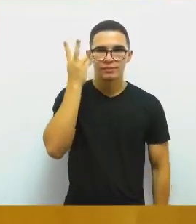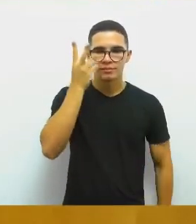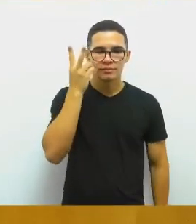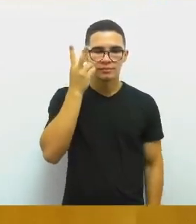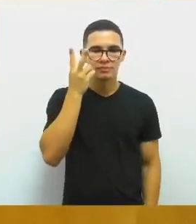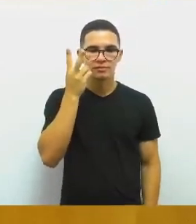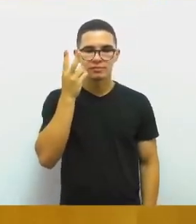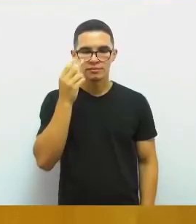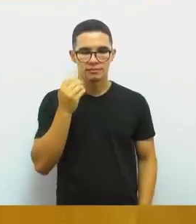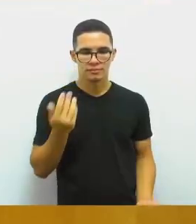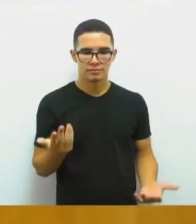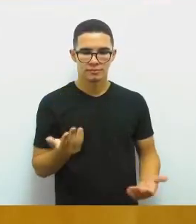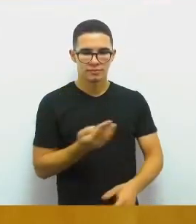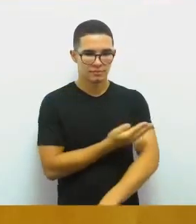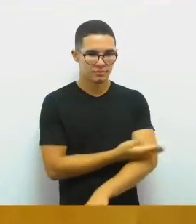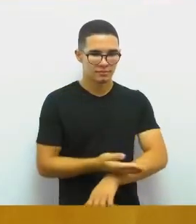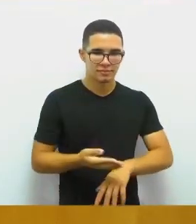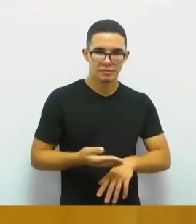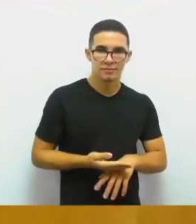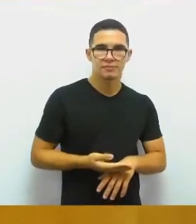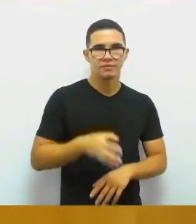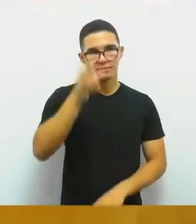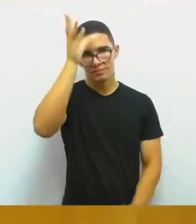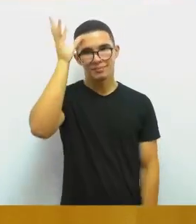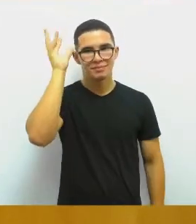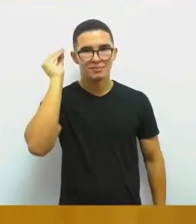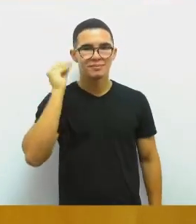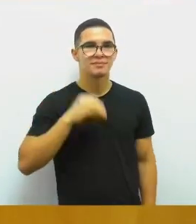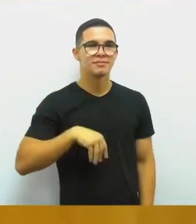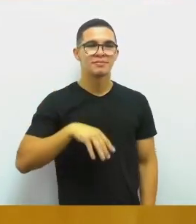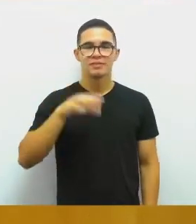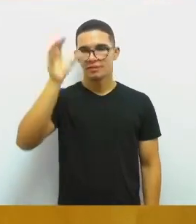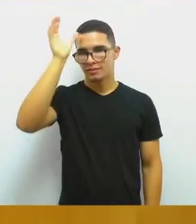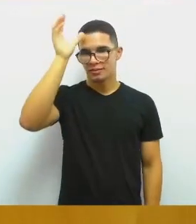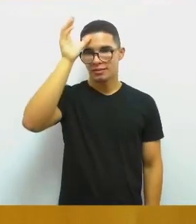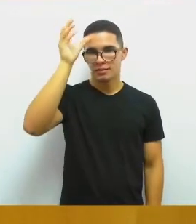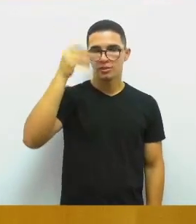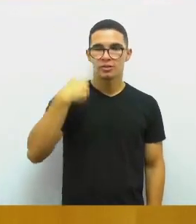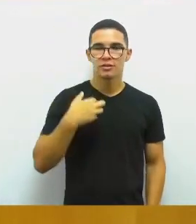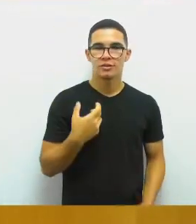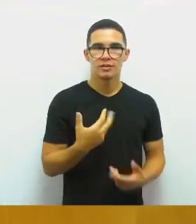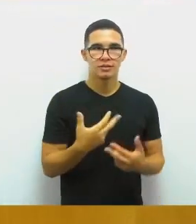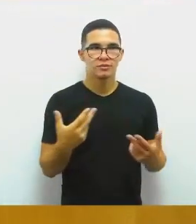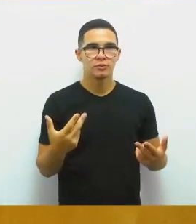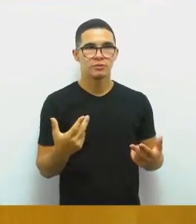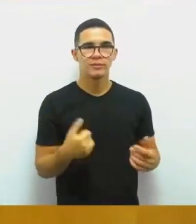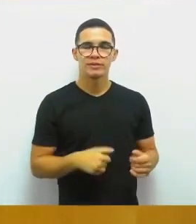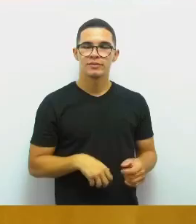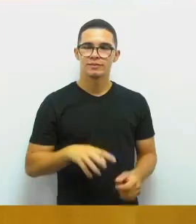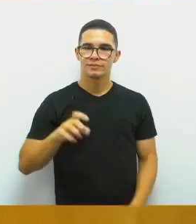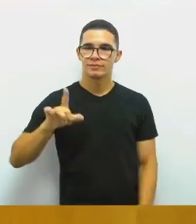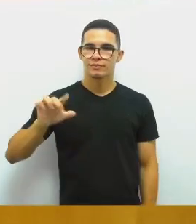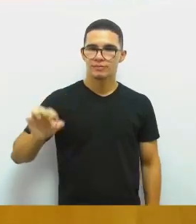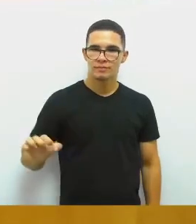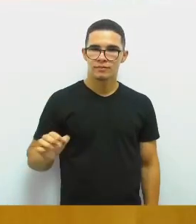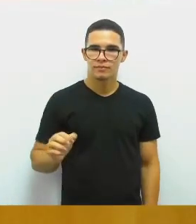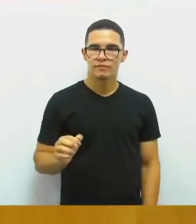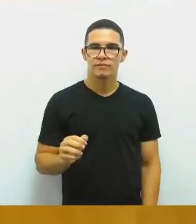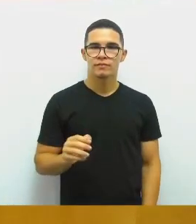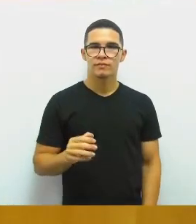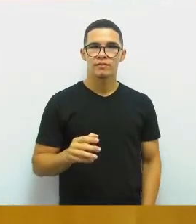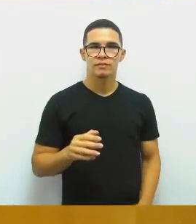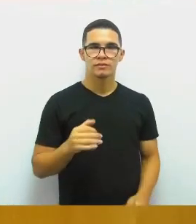vereadores: Branco, Chapinha, Charles Neves, Dudu do Turismo, Edinho Rodrigues, Elinho do